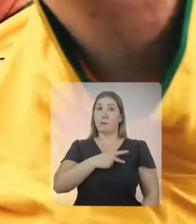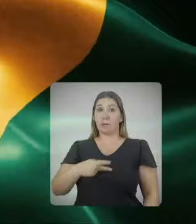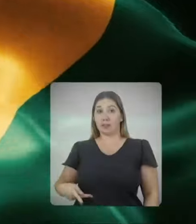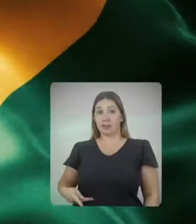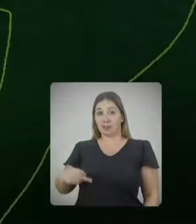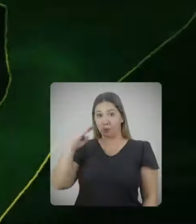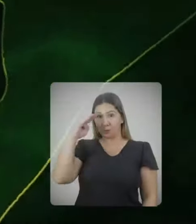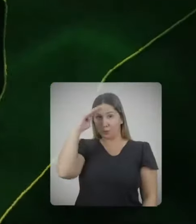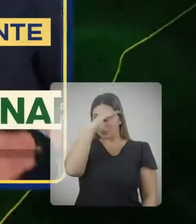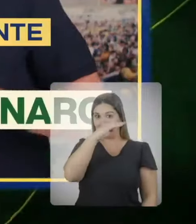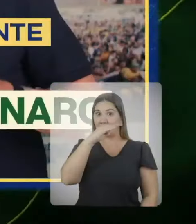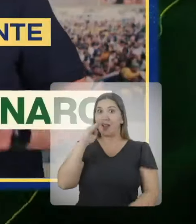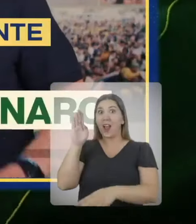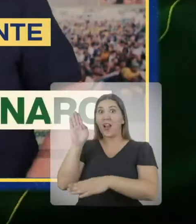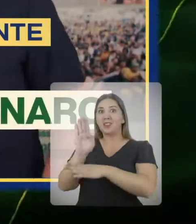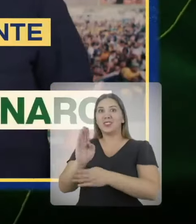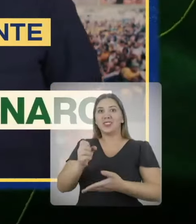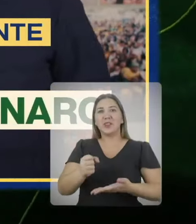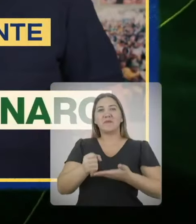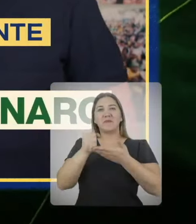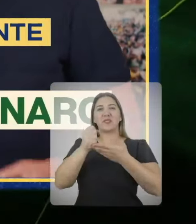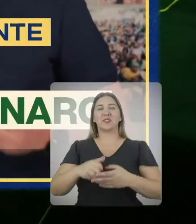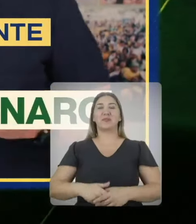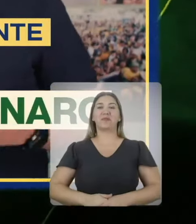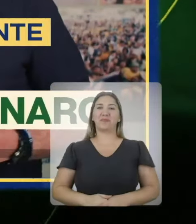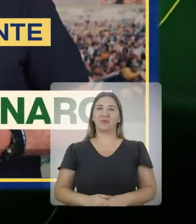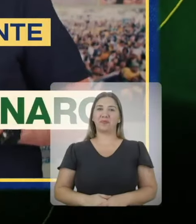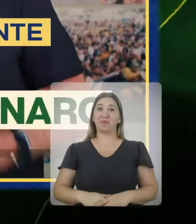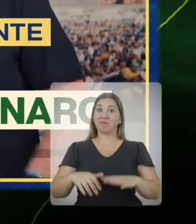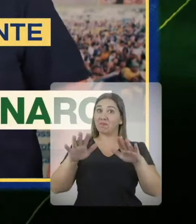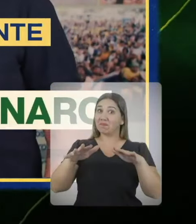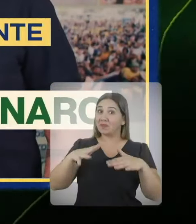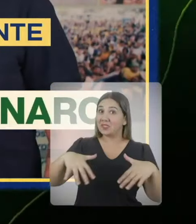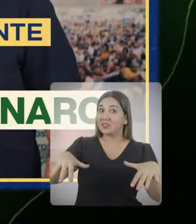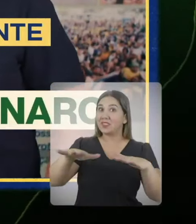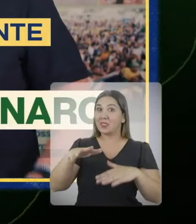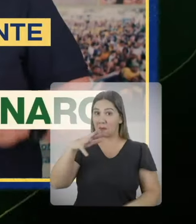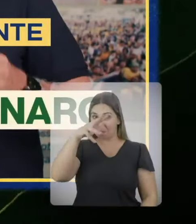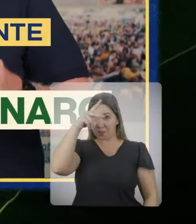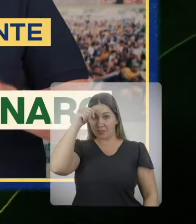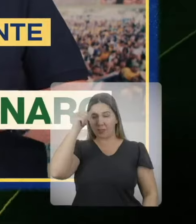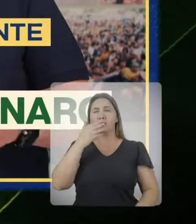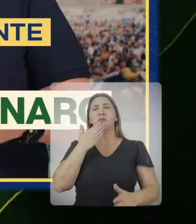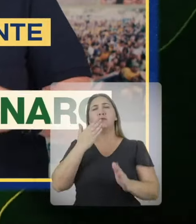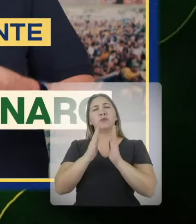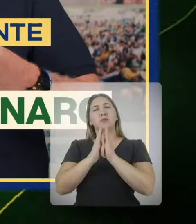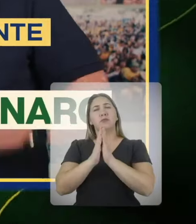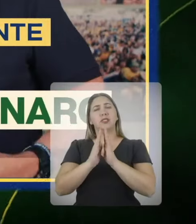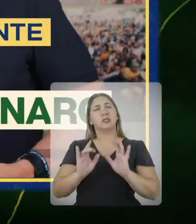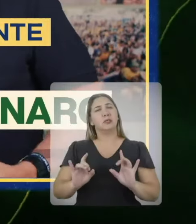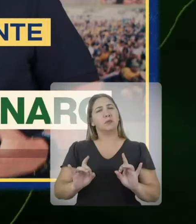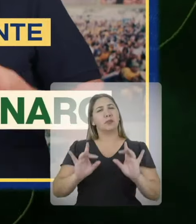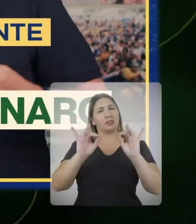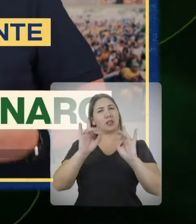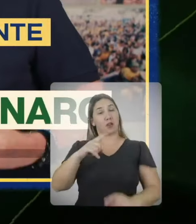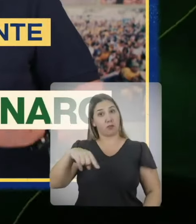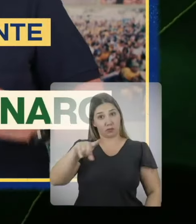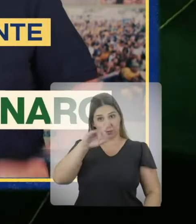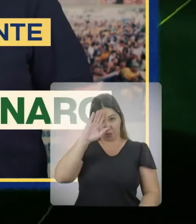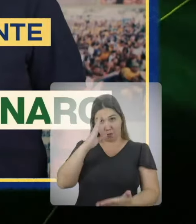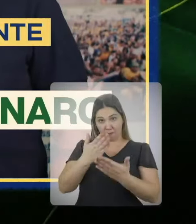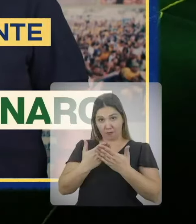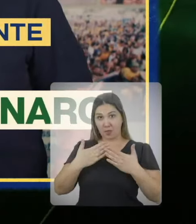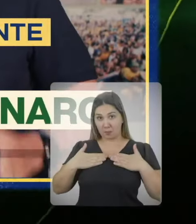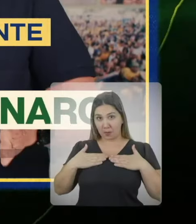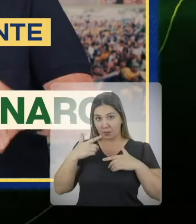com eles. A todos de Manaus, eu faço um pedido todo especial. A todos vocês que confiam e confiaram no